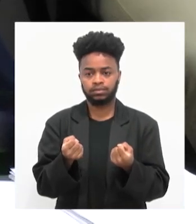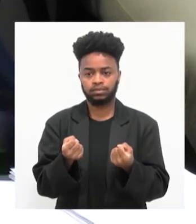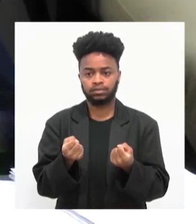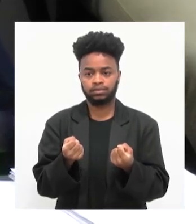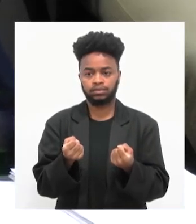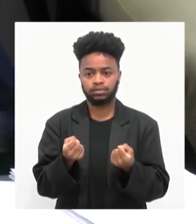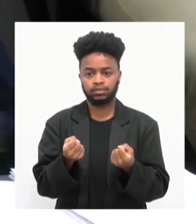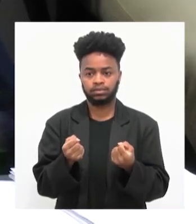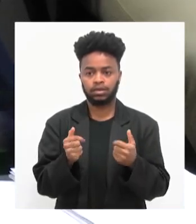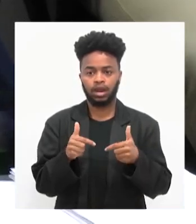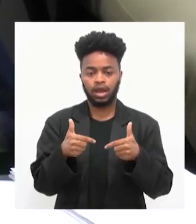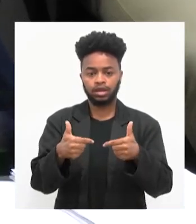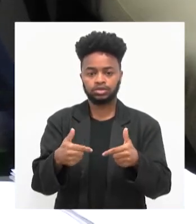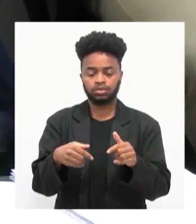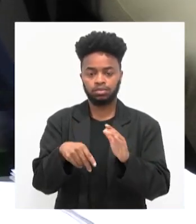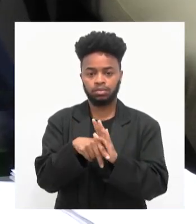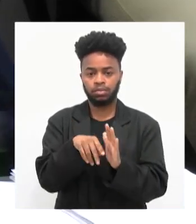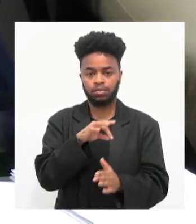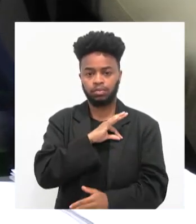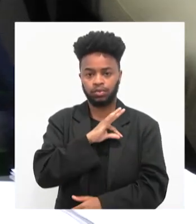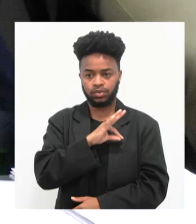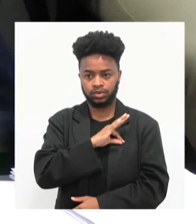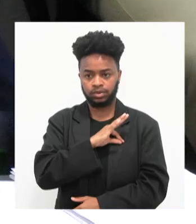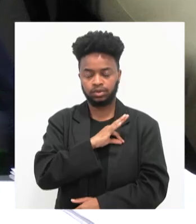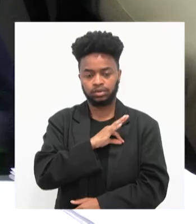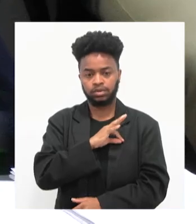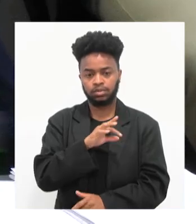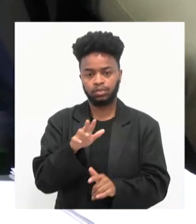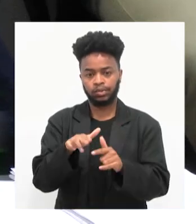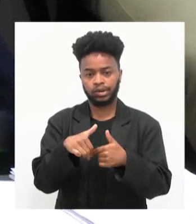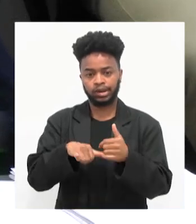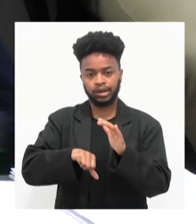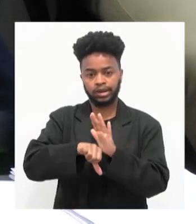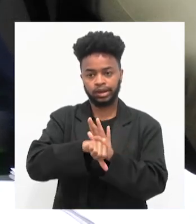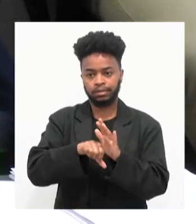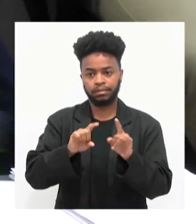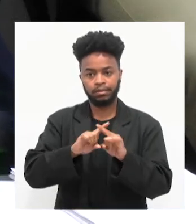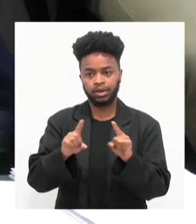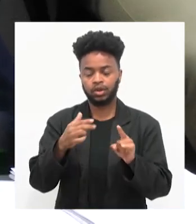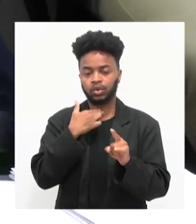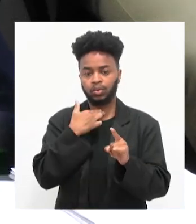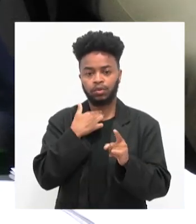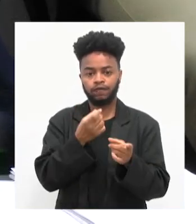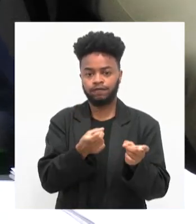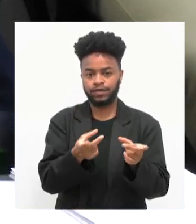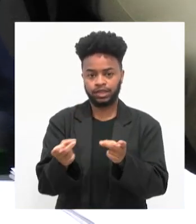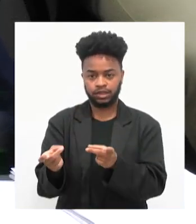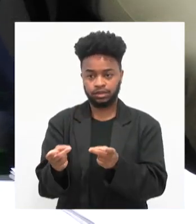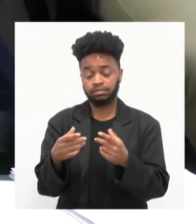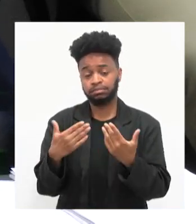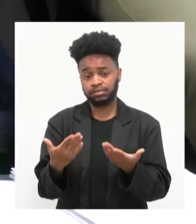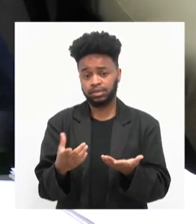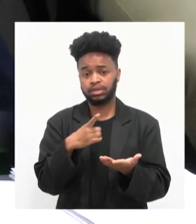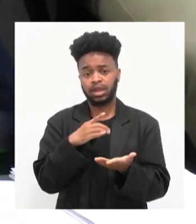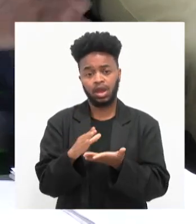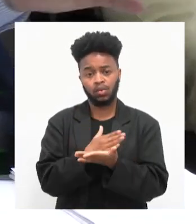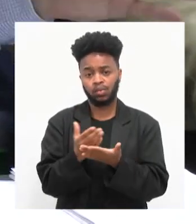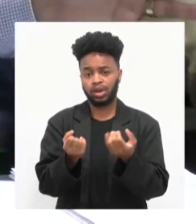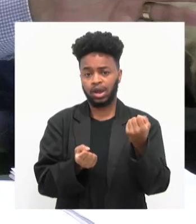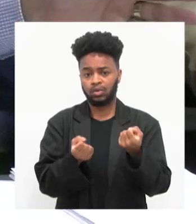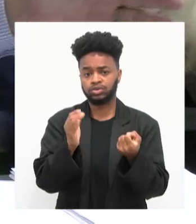da operação da polícia, produto de crime, e não pode ser leiloado. Então já tem carro lá há 2